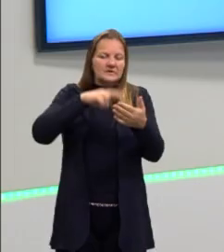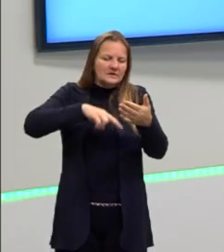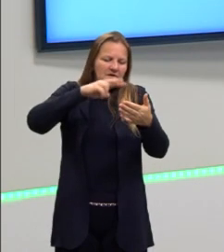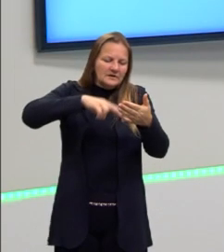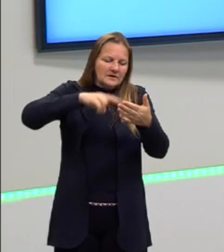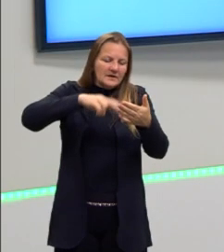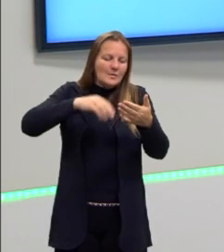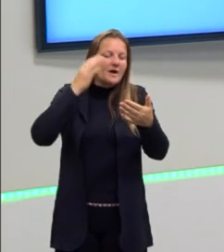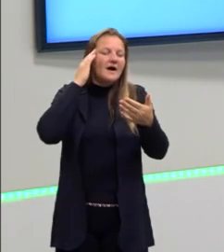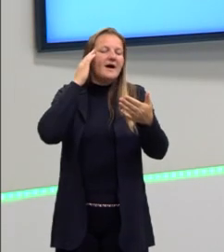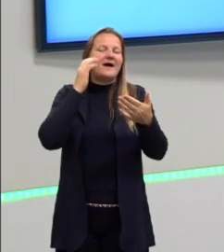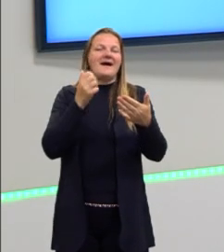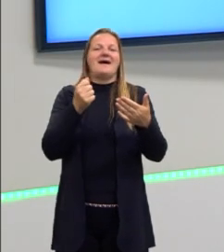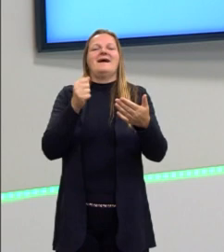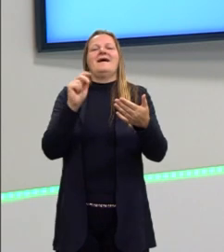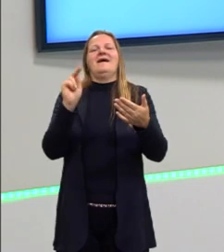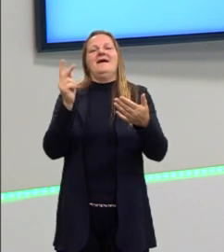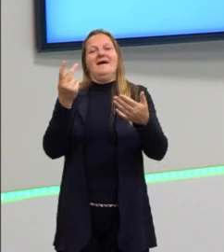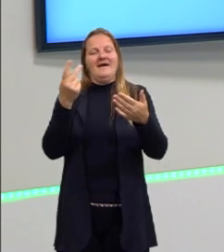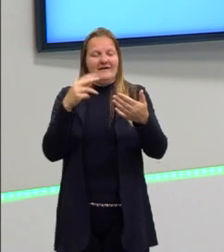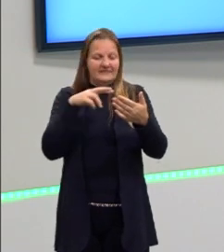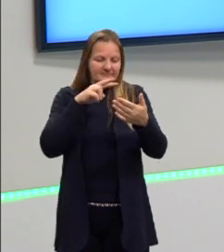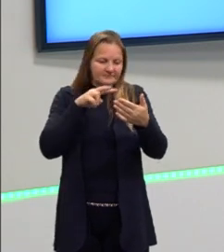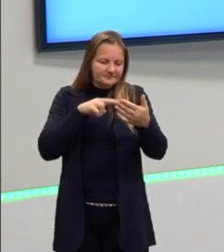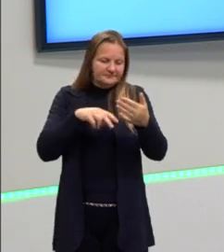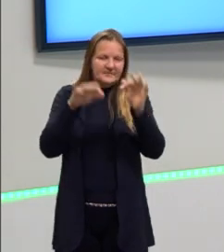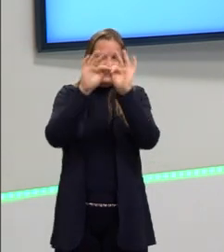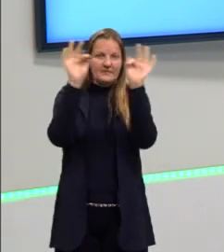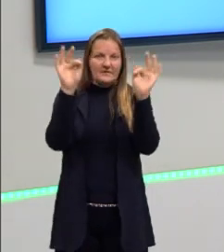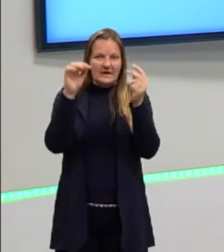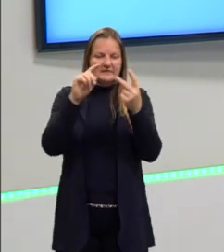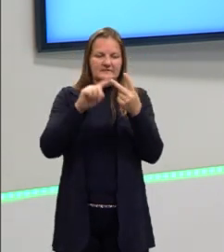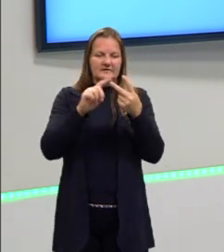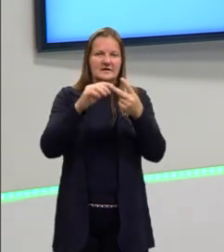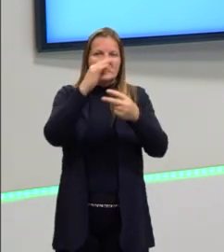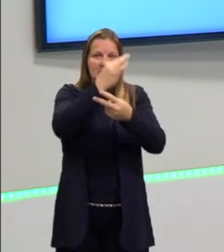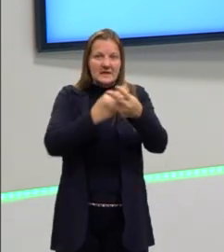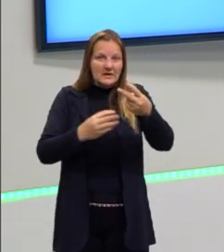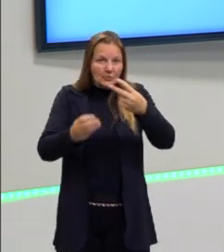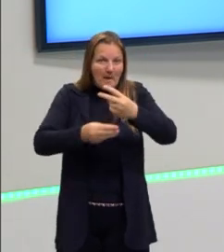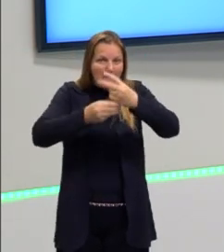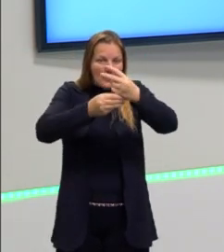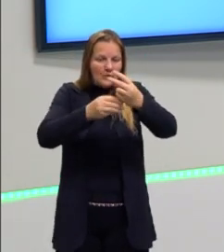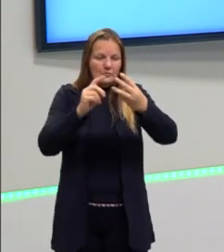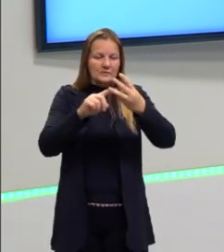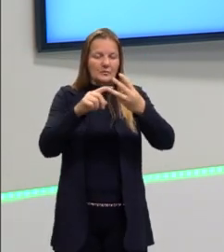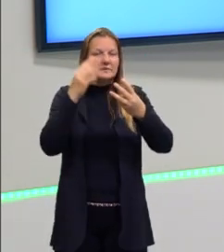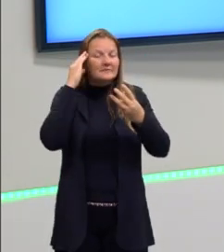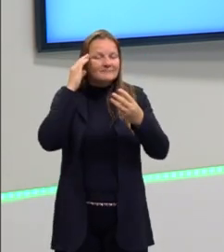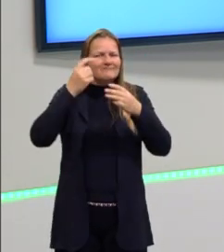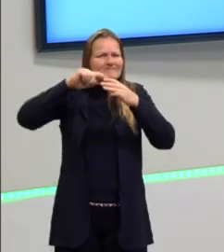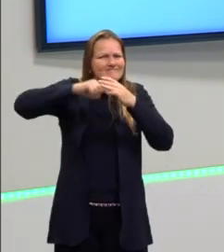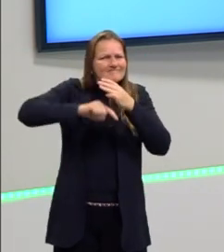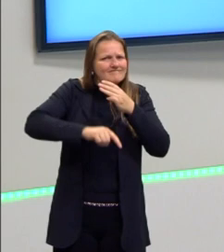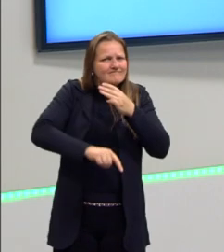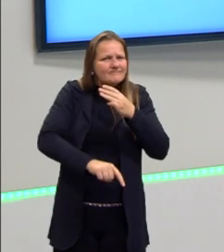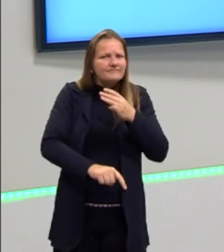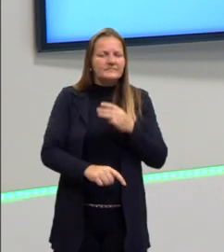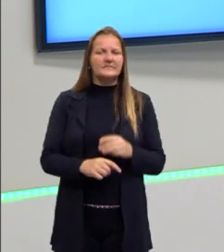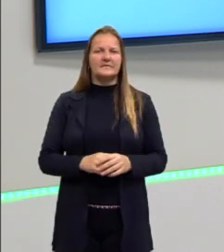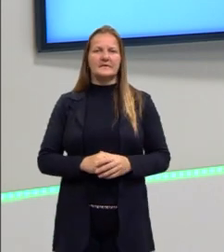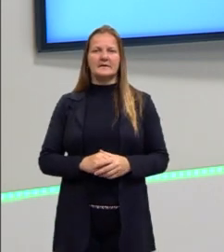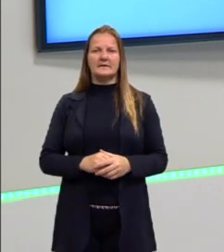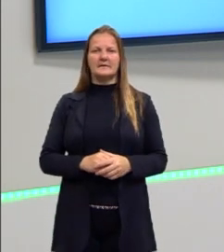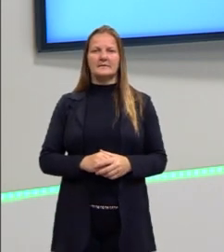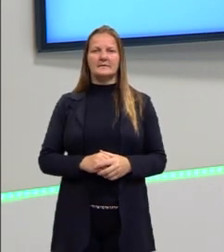interpreto Eu leio a frase do tema eu leio os textos de apoio e eu interpreto É claro que eu vou tomar minha primeira